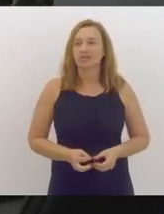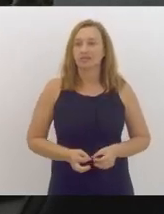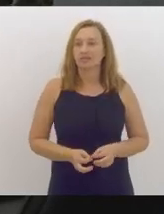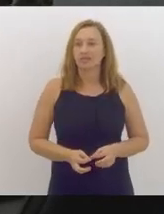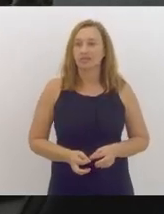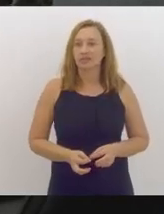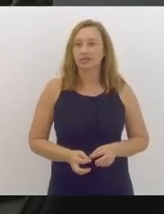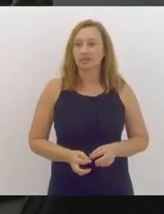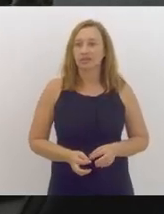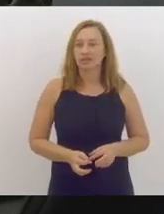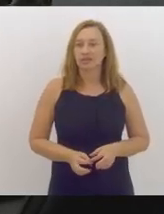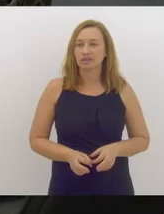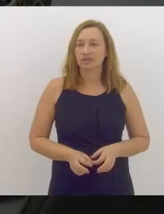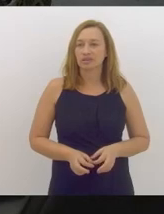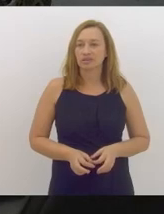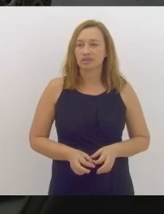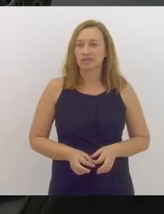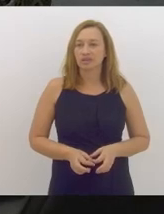Deputado